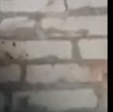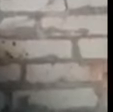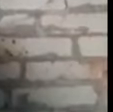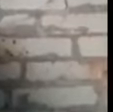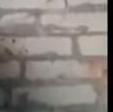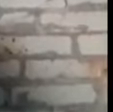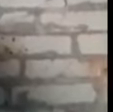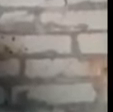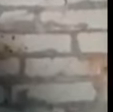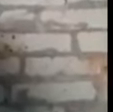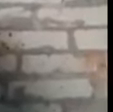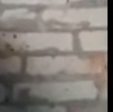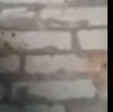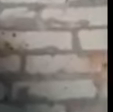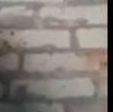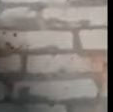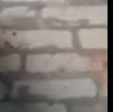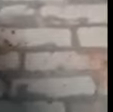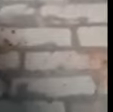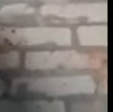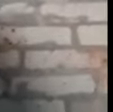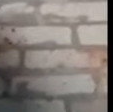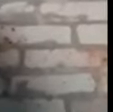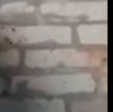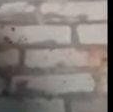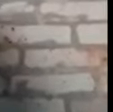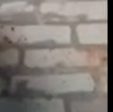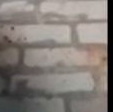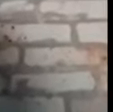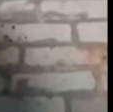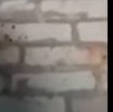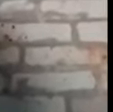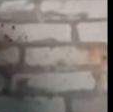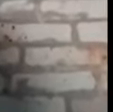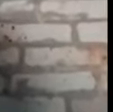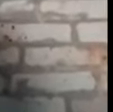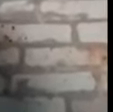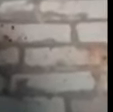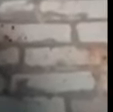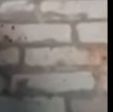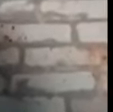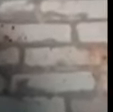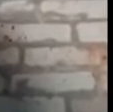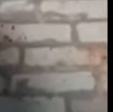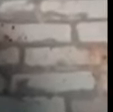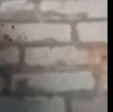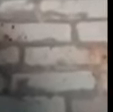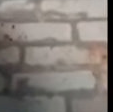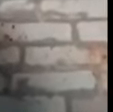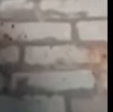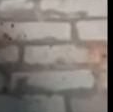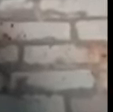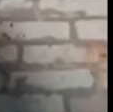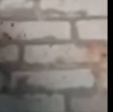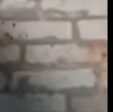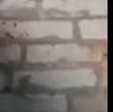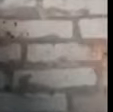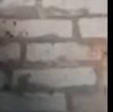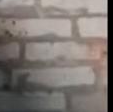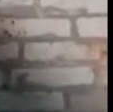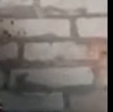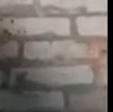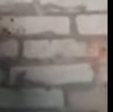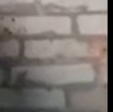Olá, eu sou a historiadora Elisete Greve Tedesco e estou aqui hoje representando a todos os